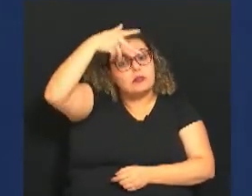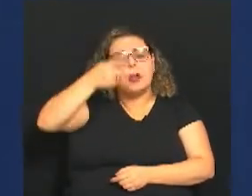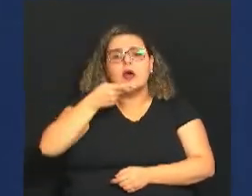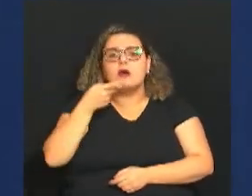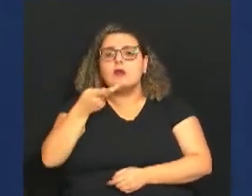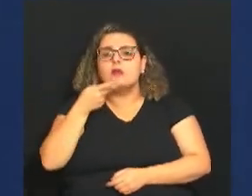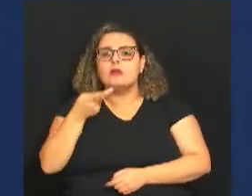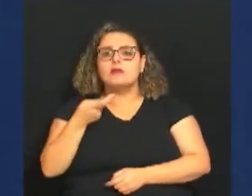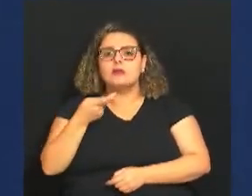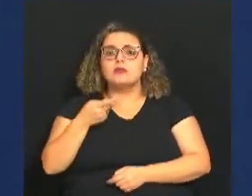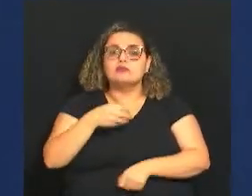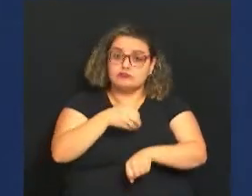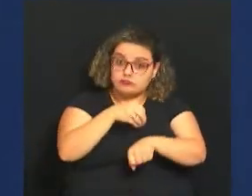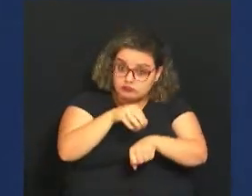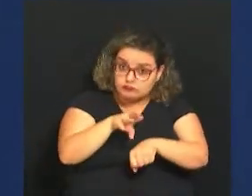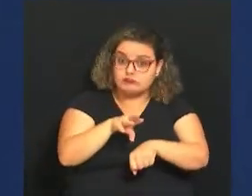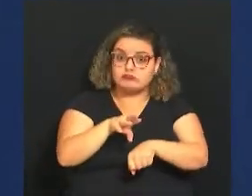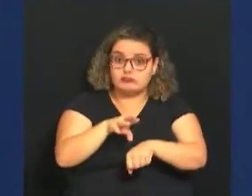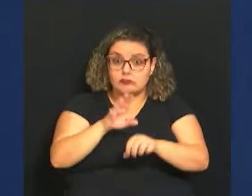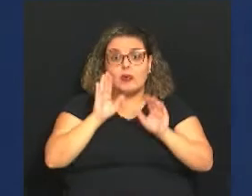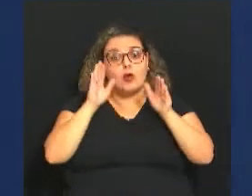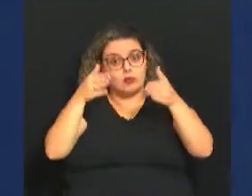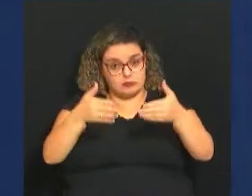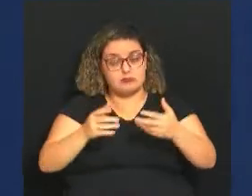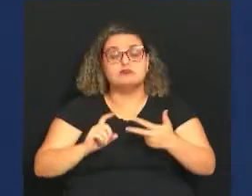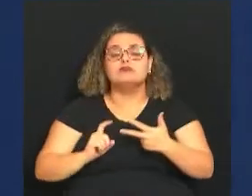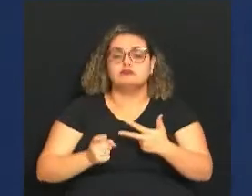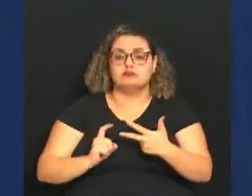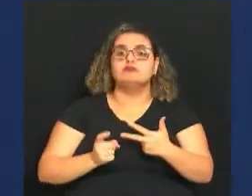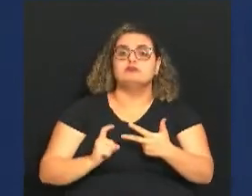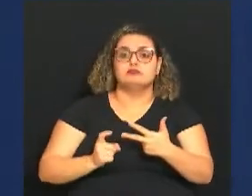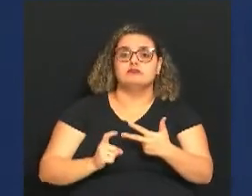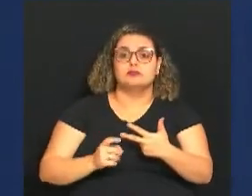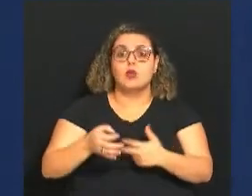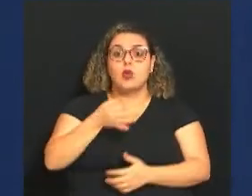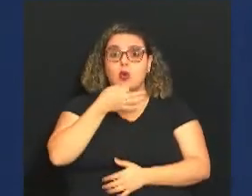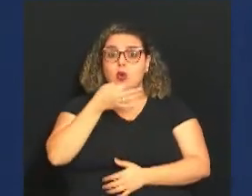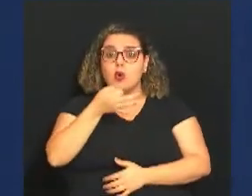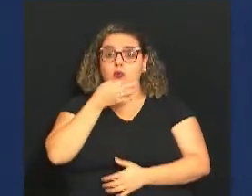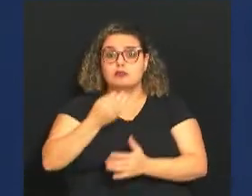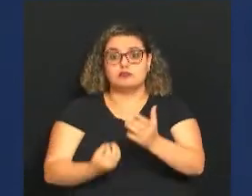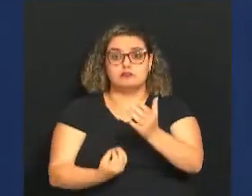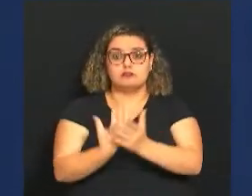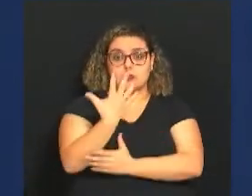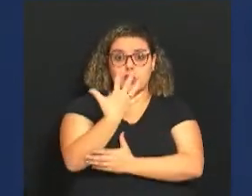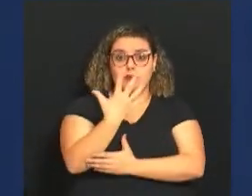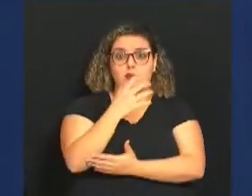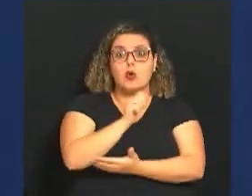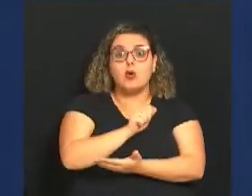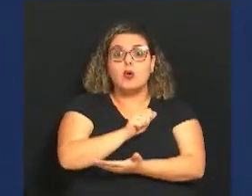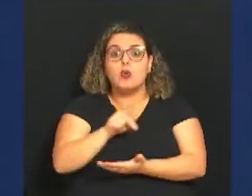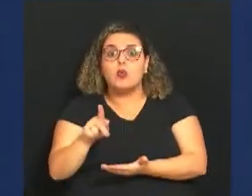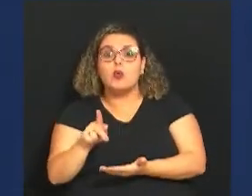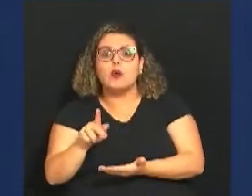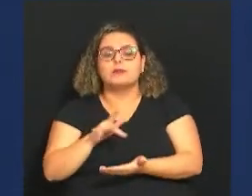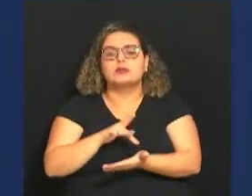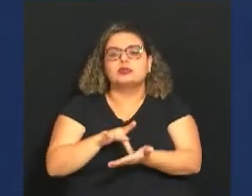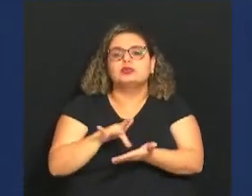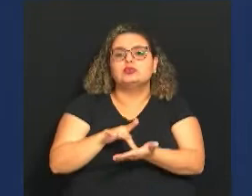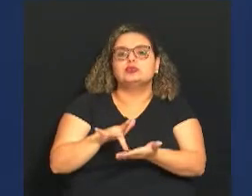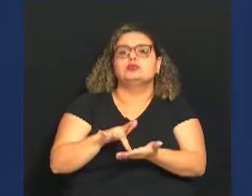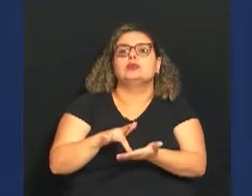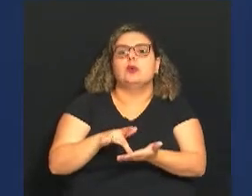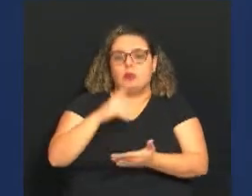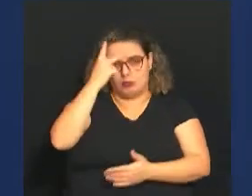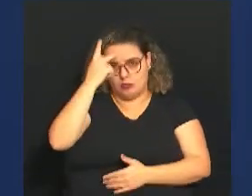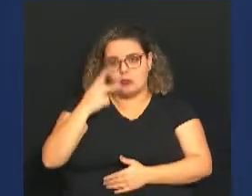sua indicação destinada ao Executivo, que sugere a criação de um aplicativo de transporte próprio